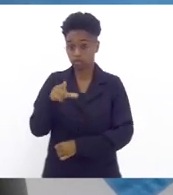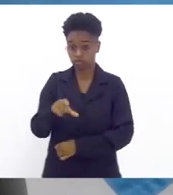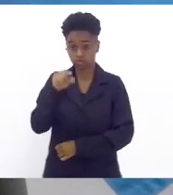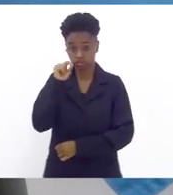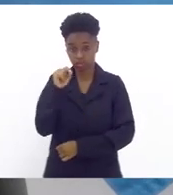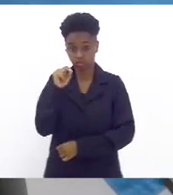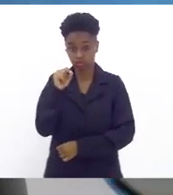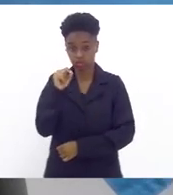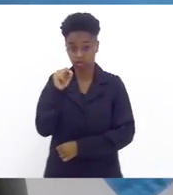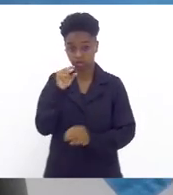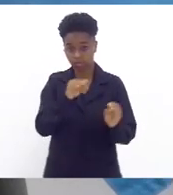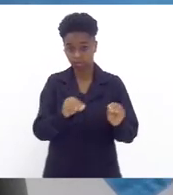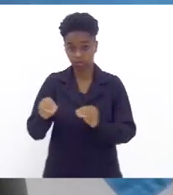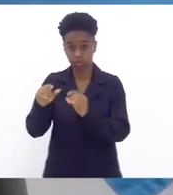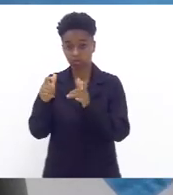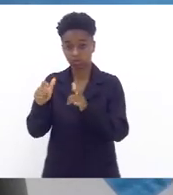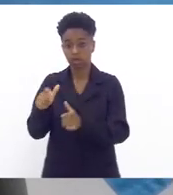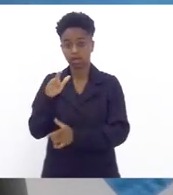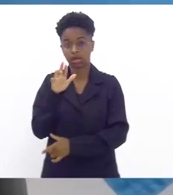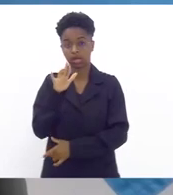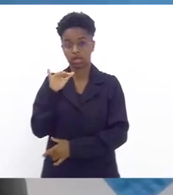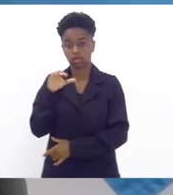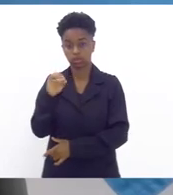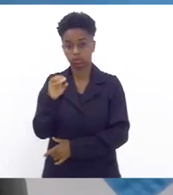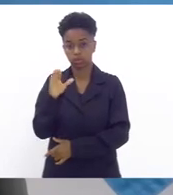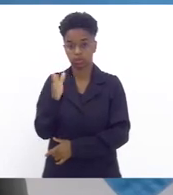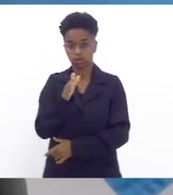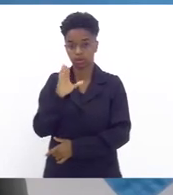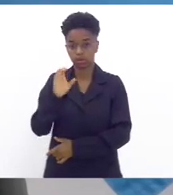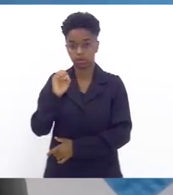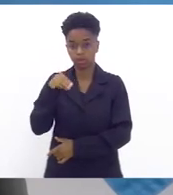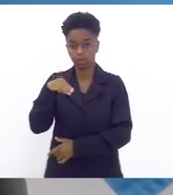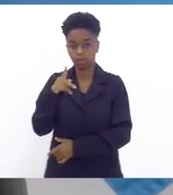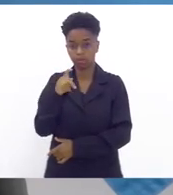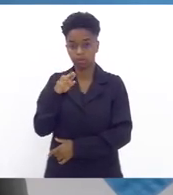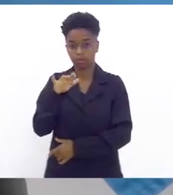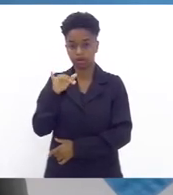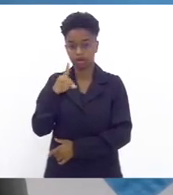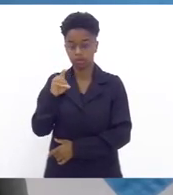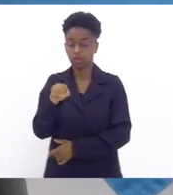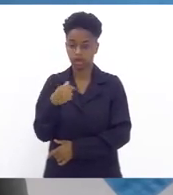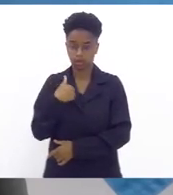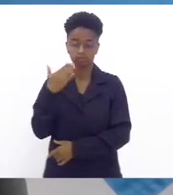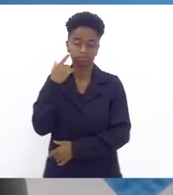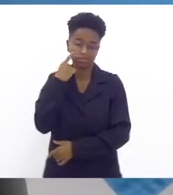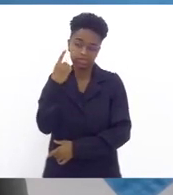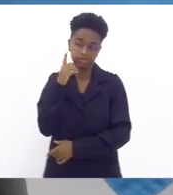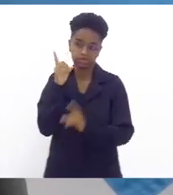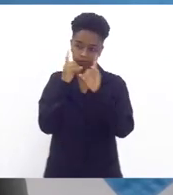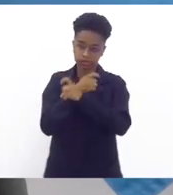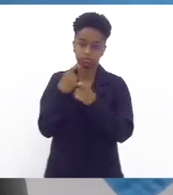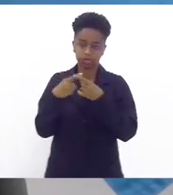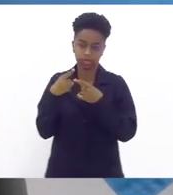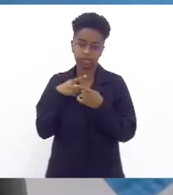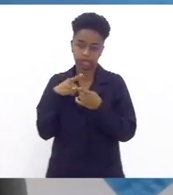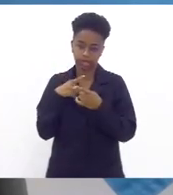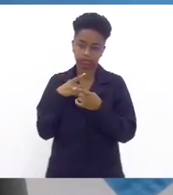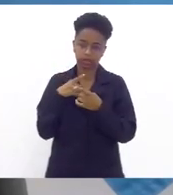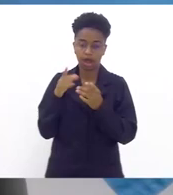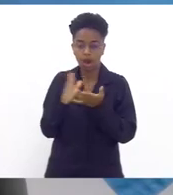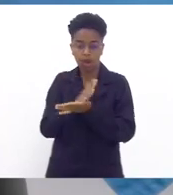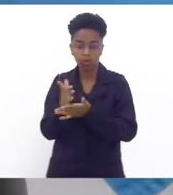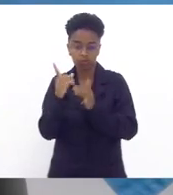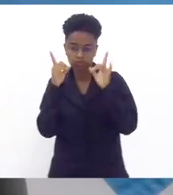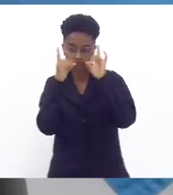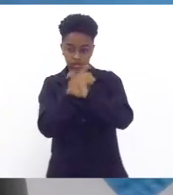para ali para o Rio Comprido eu pensei que ficaria difícil porque a gente tem umas dificuldades então foi